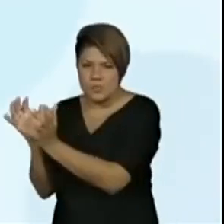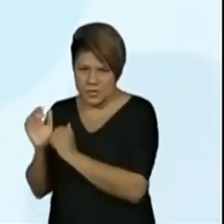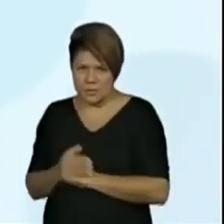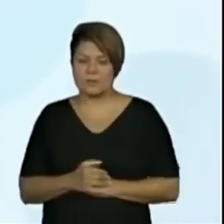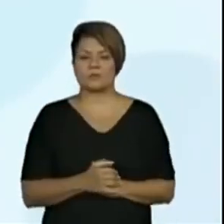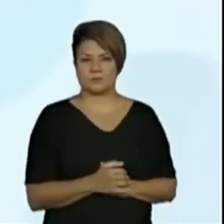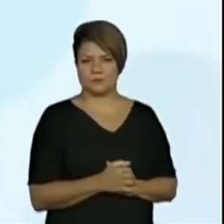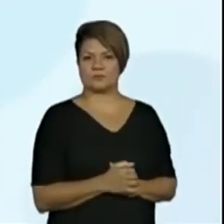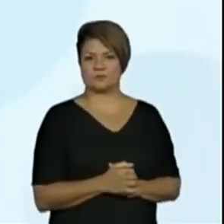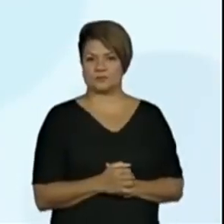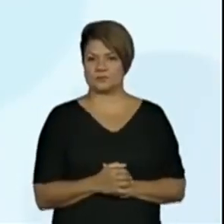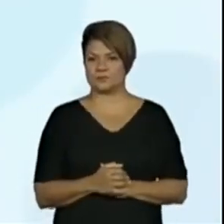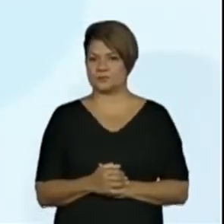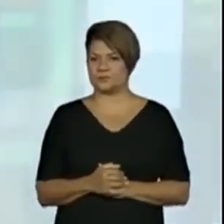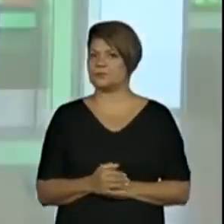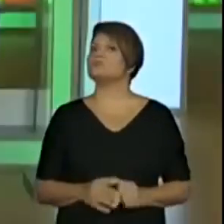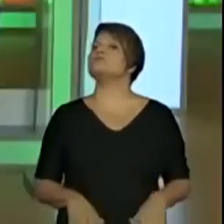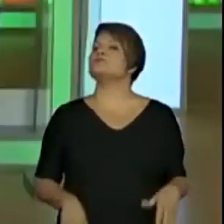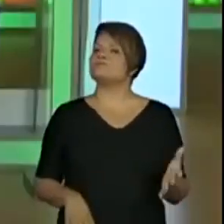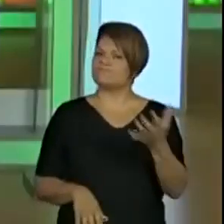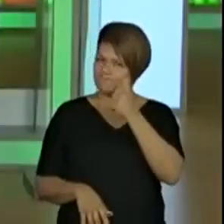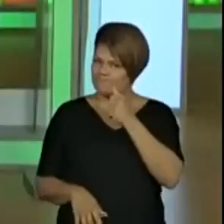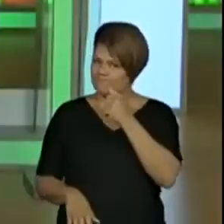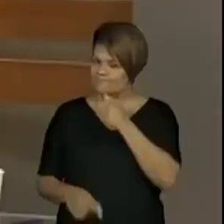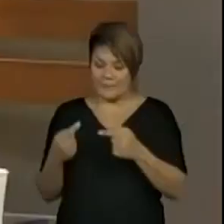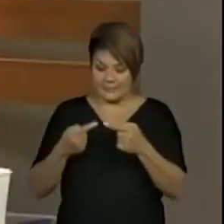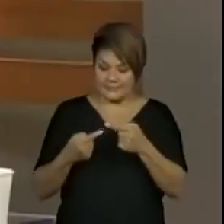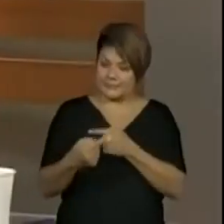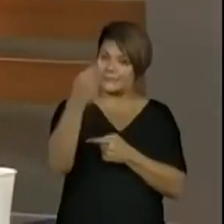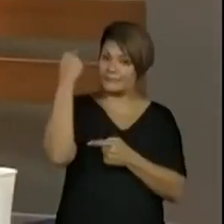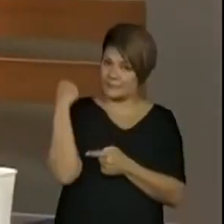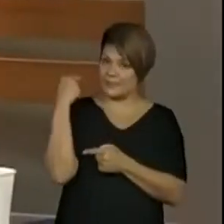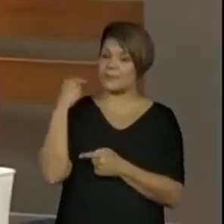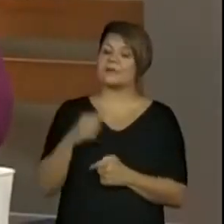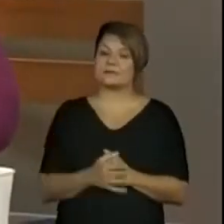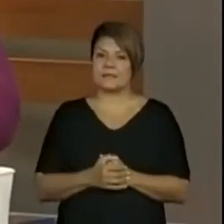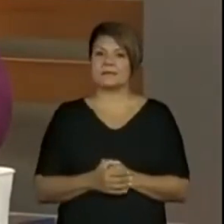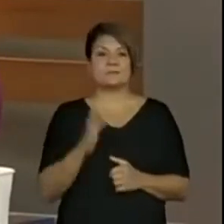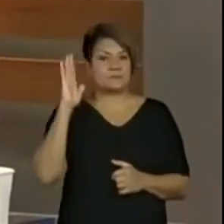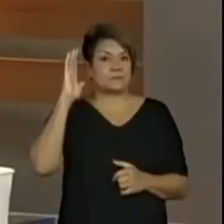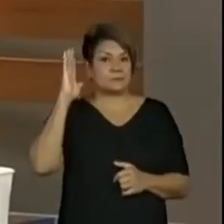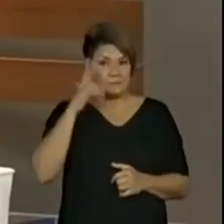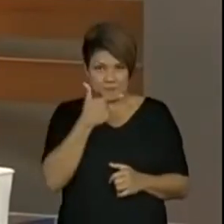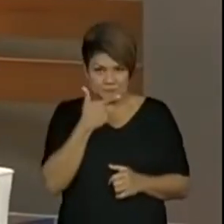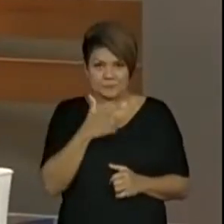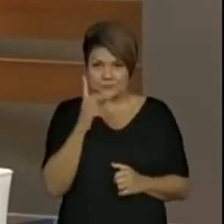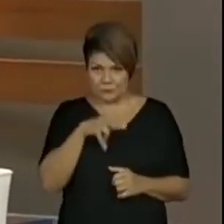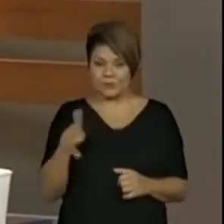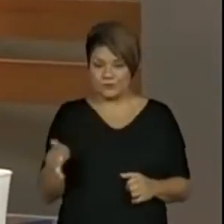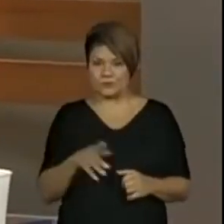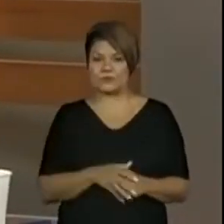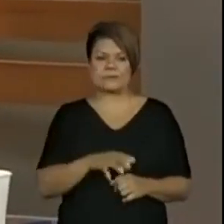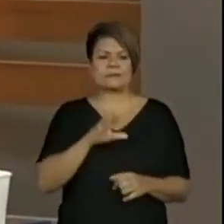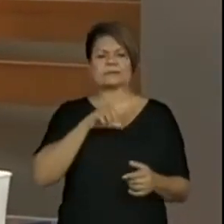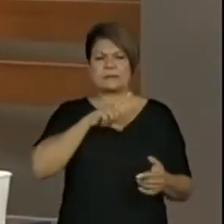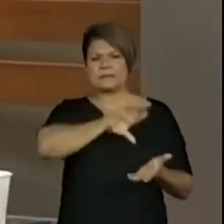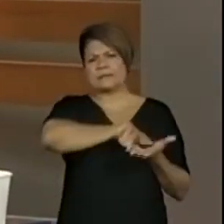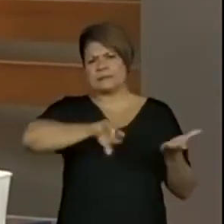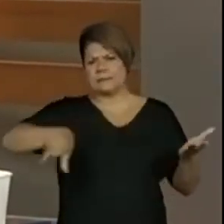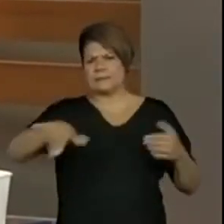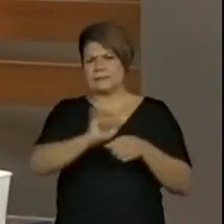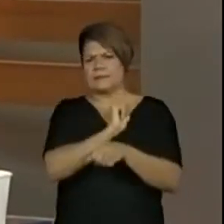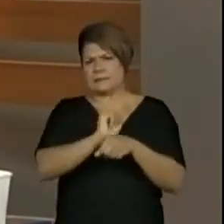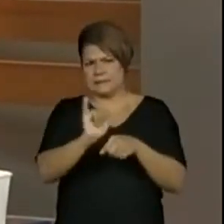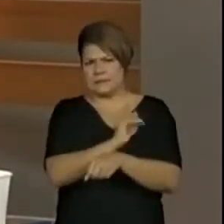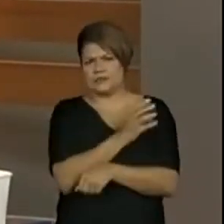agrupamentos. Turminha, na semana passada com a professora Kelly, vocês exploraram diferentes estratégias